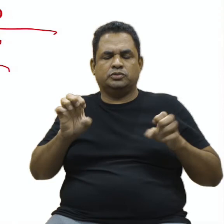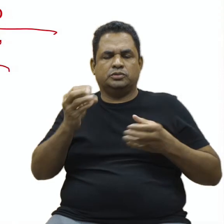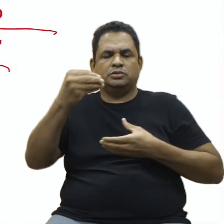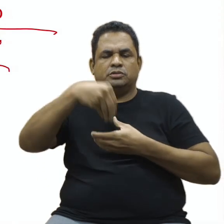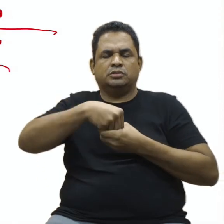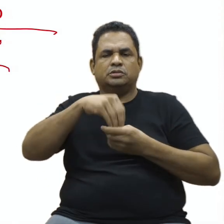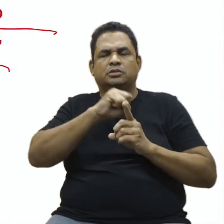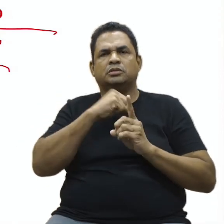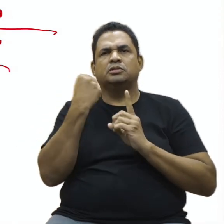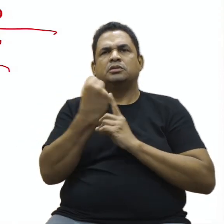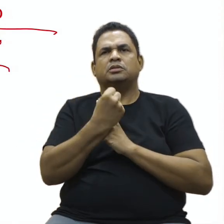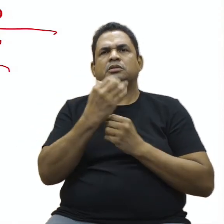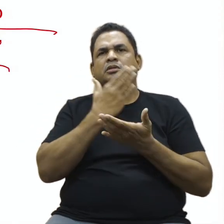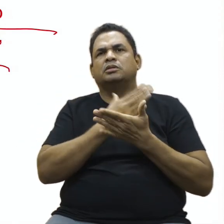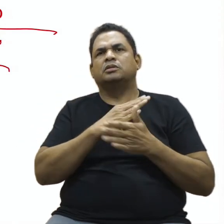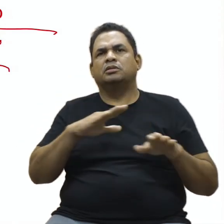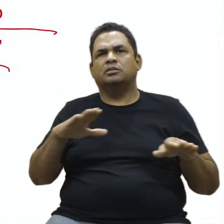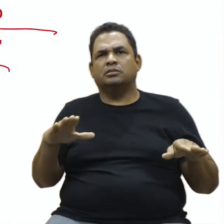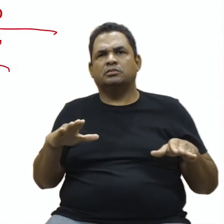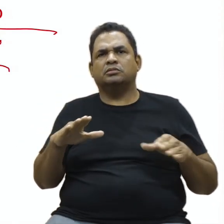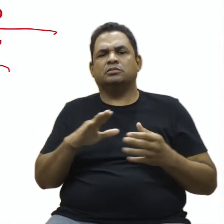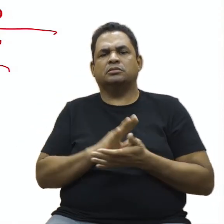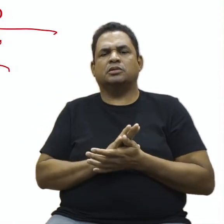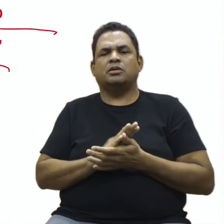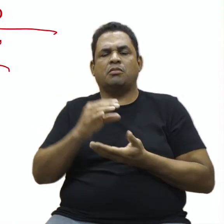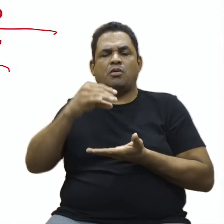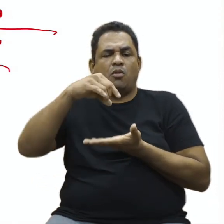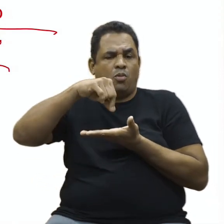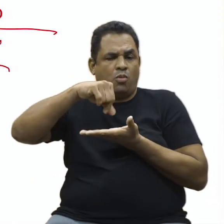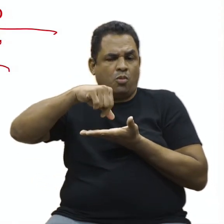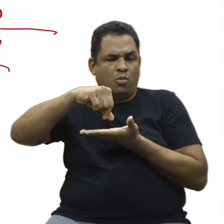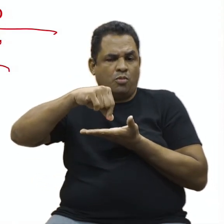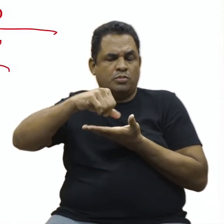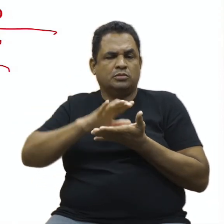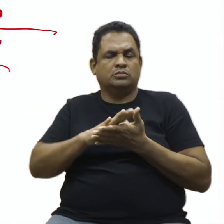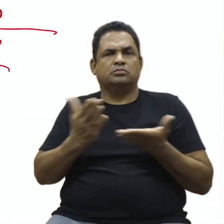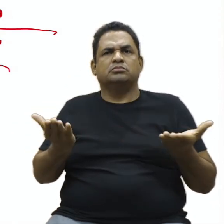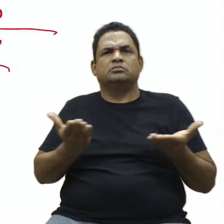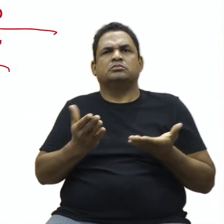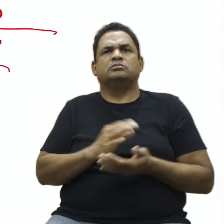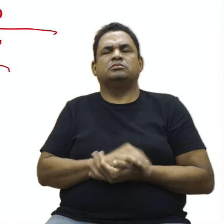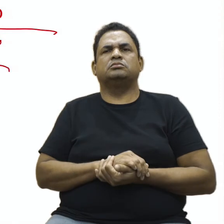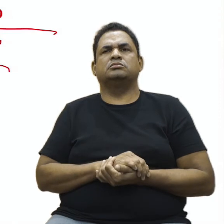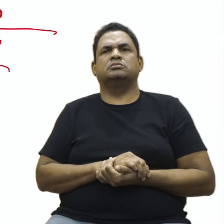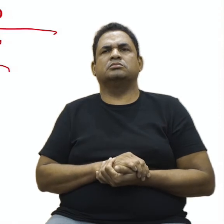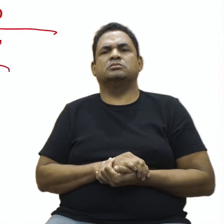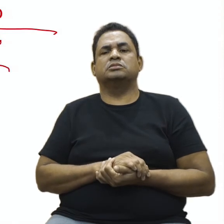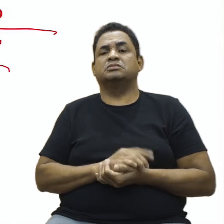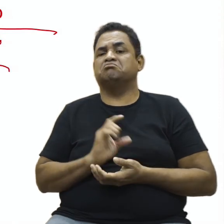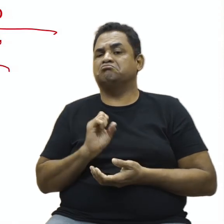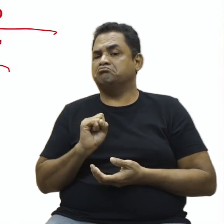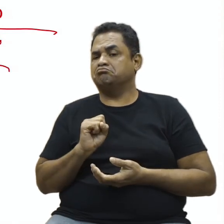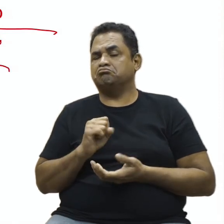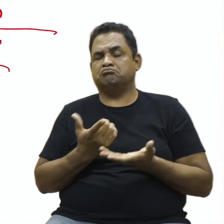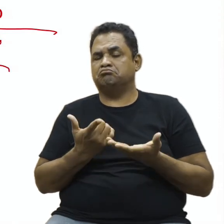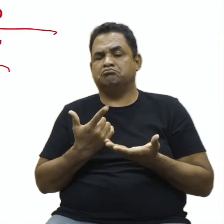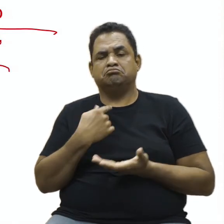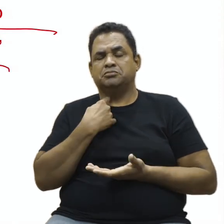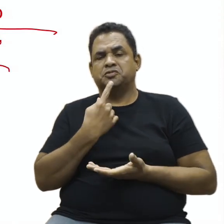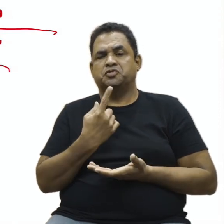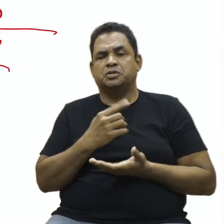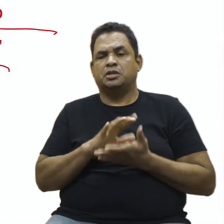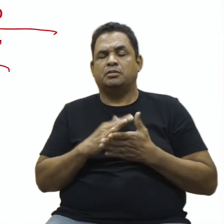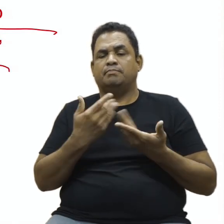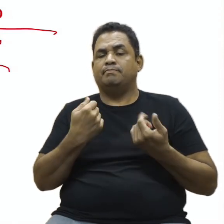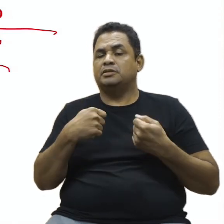seja, acabar com o capitalismo. Para ele só dava para ter democracia se fosse assim, senão não tem como. Essa é a